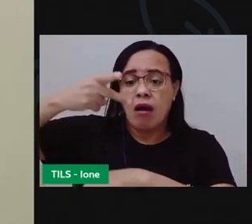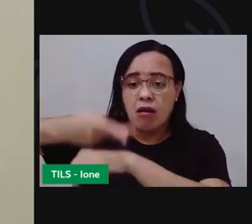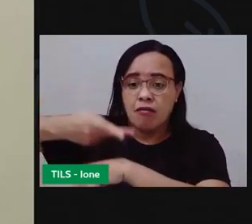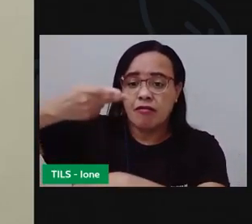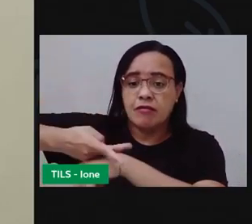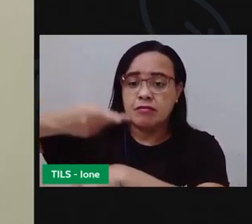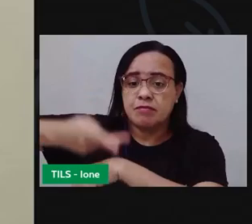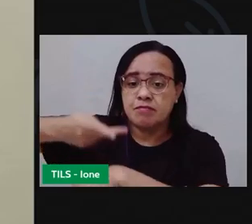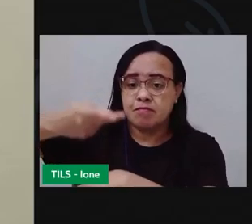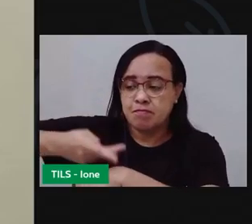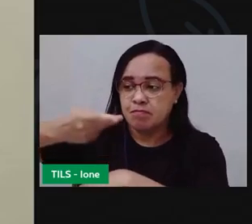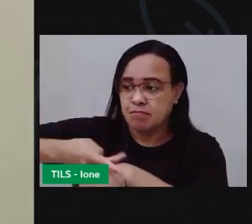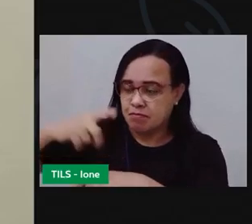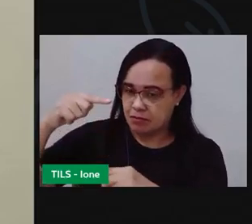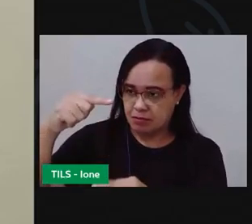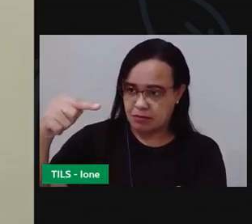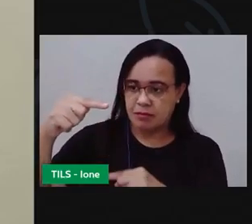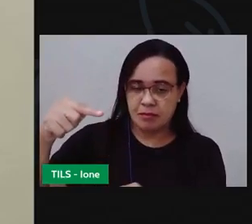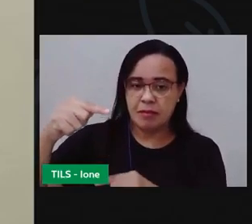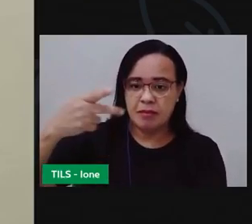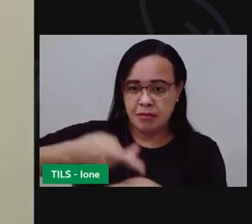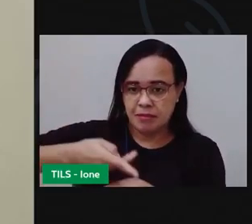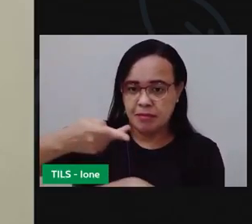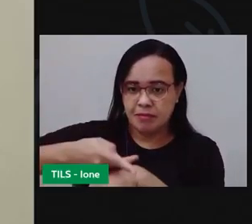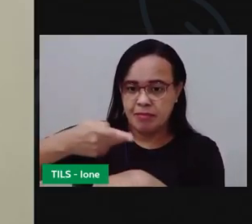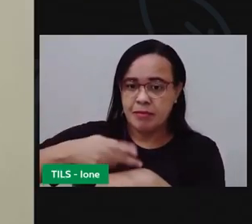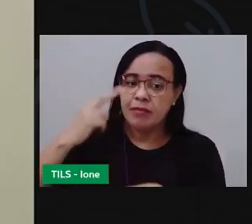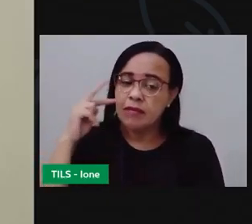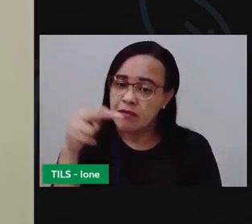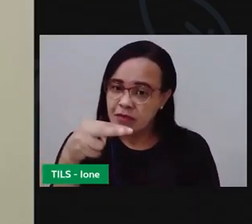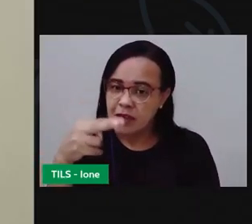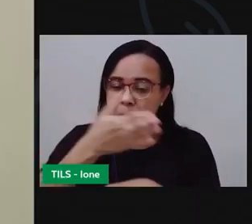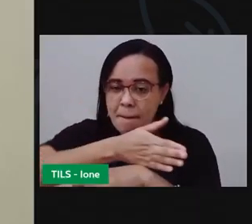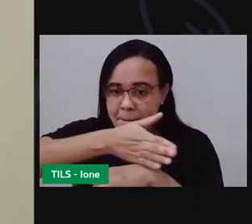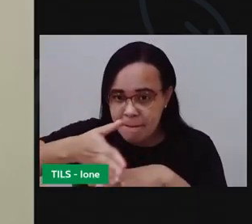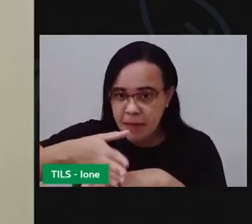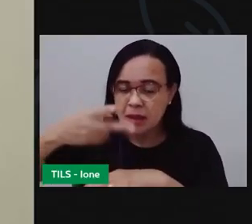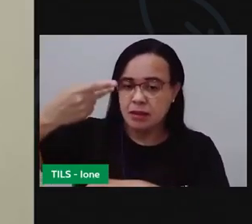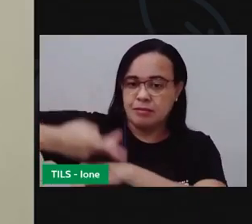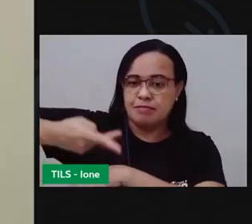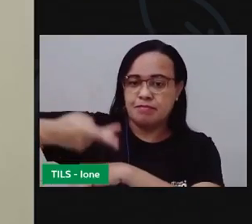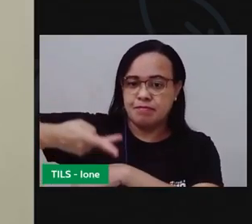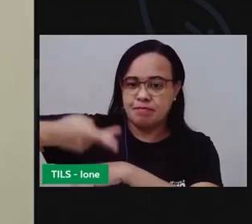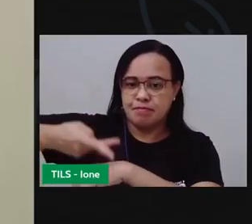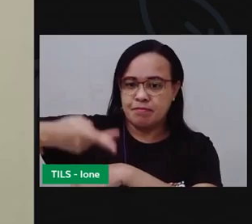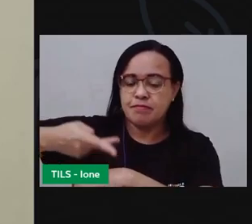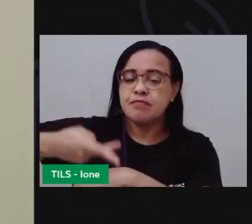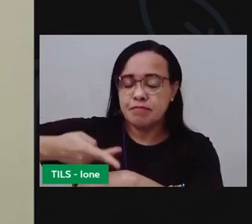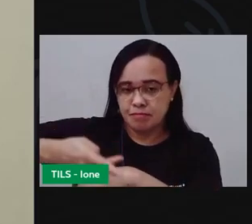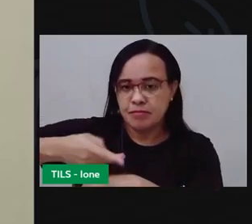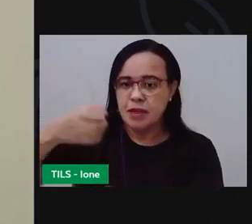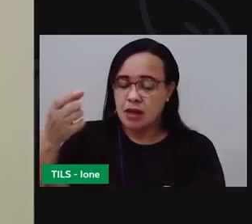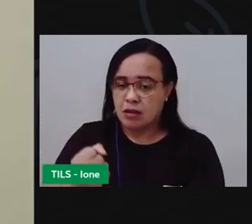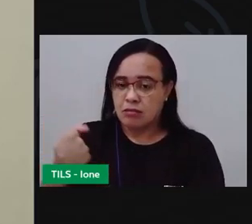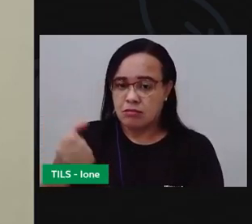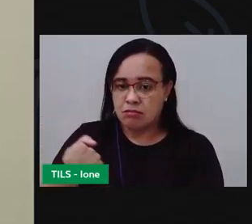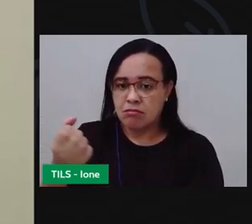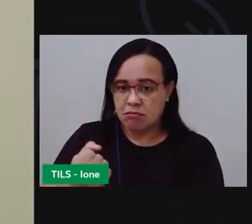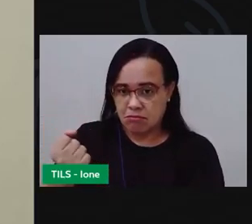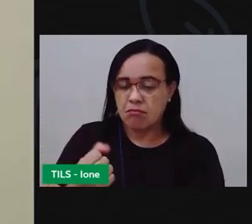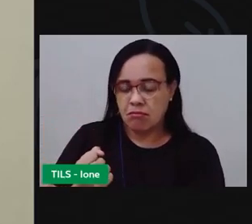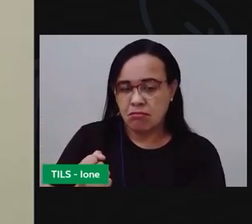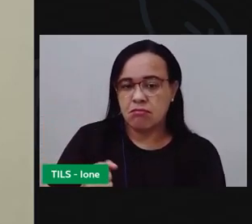encontrar em objetos como esse frasco aqui, né, que é de vidro, é um frasco de leite de coco, que é feito